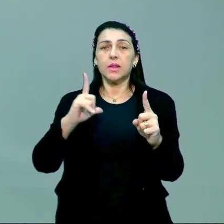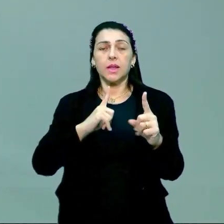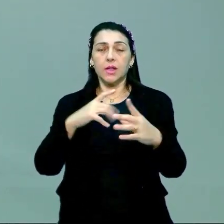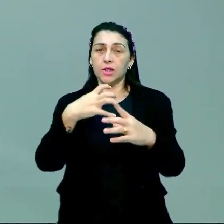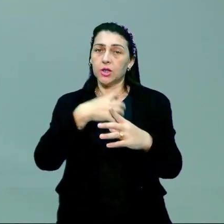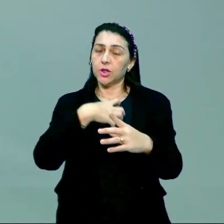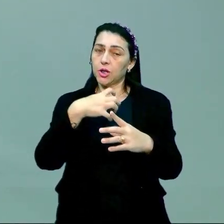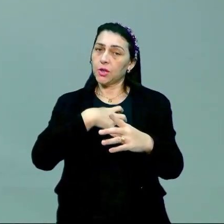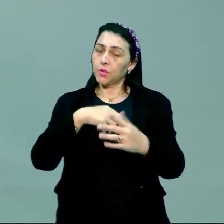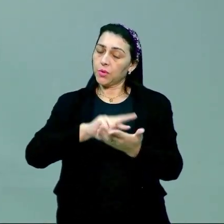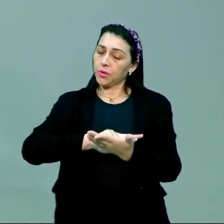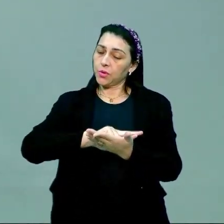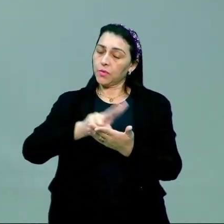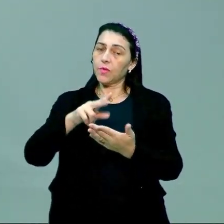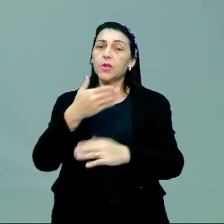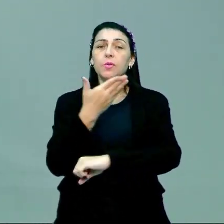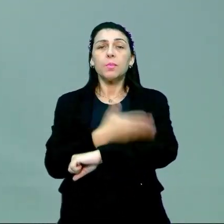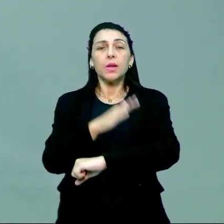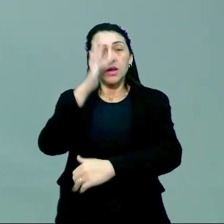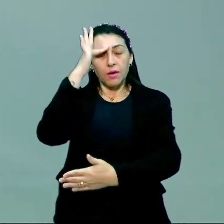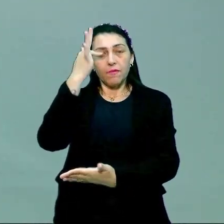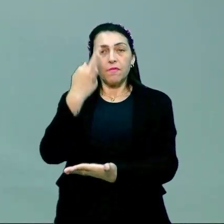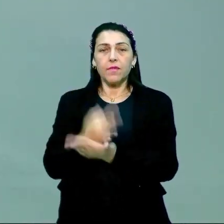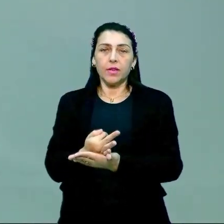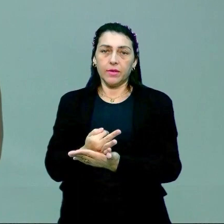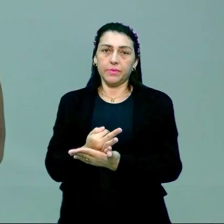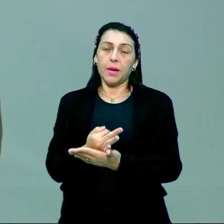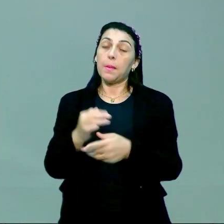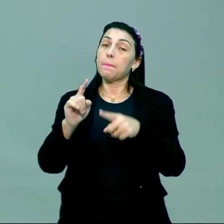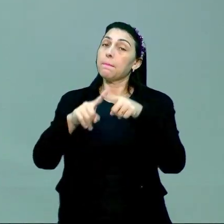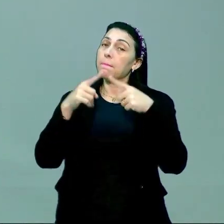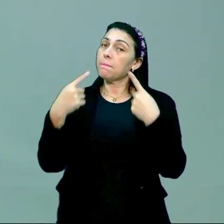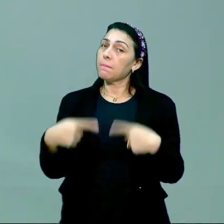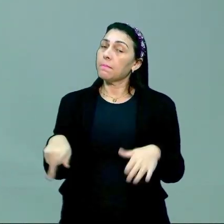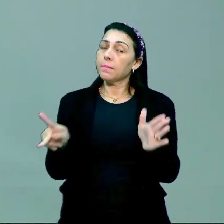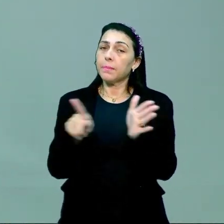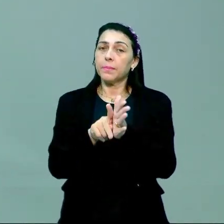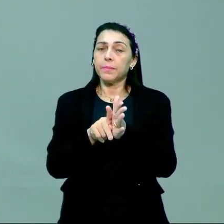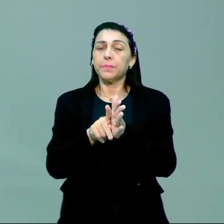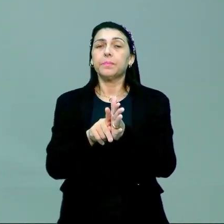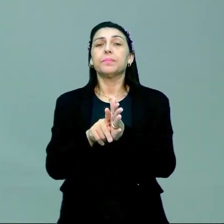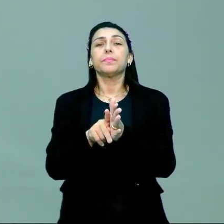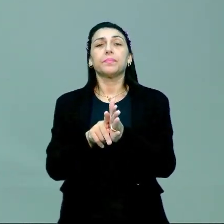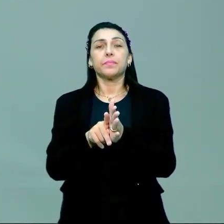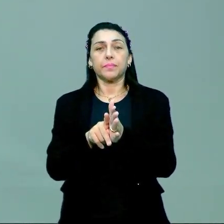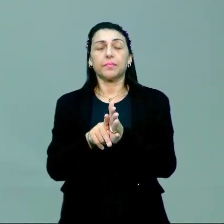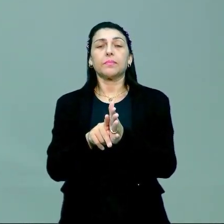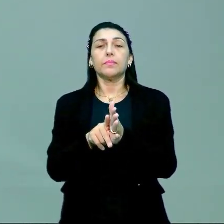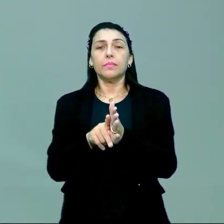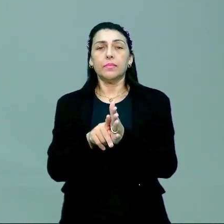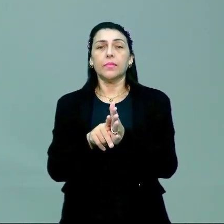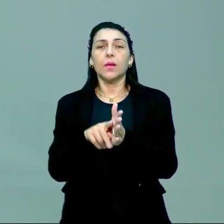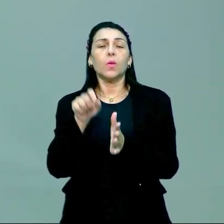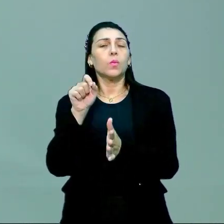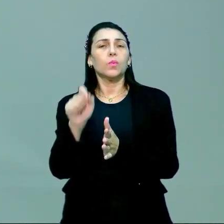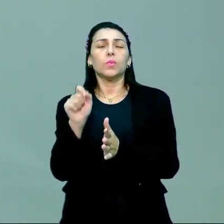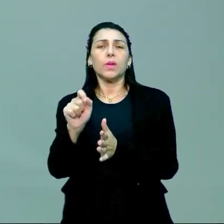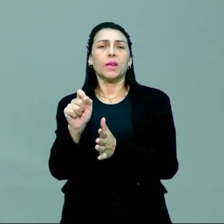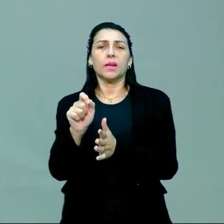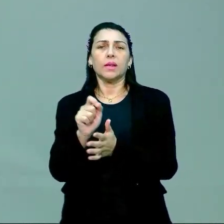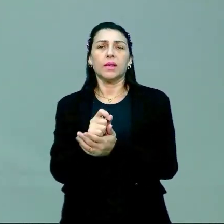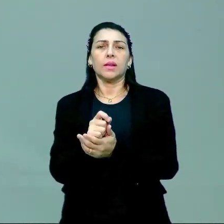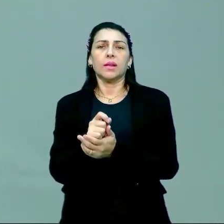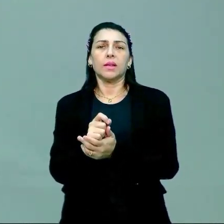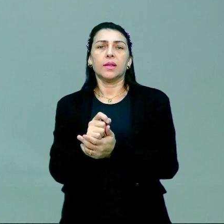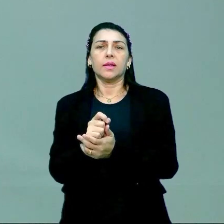formas distintas de se praticar a fé. Mais especificamente, está sendo tratado a respeito do quê?